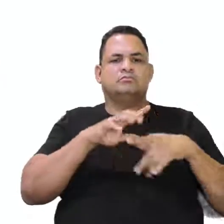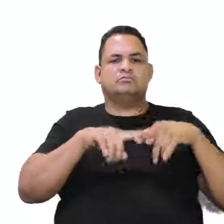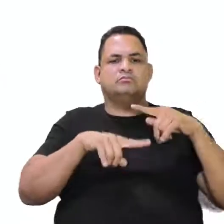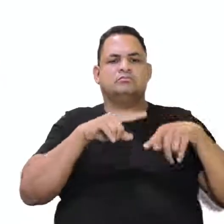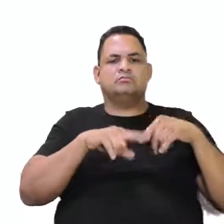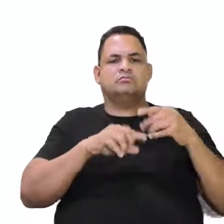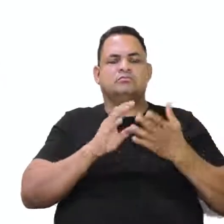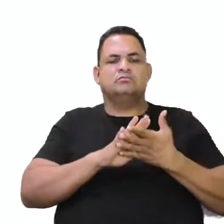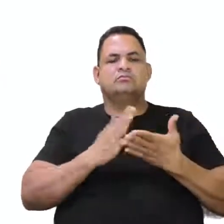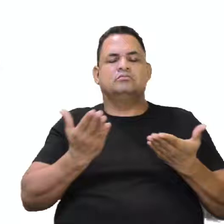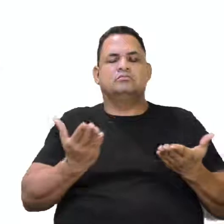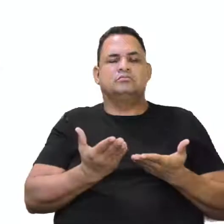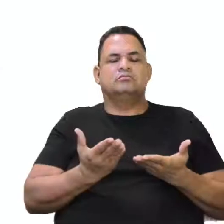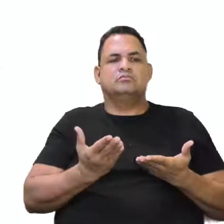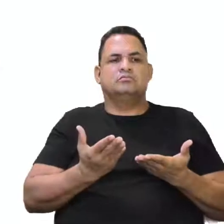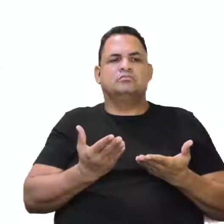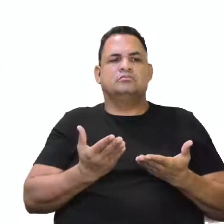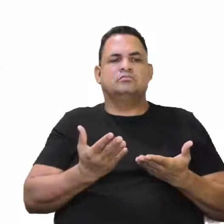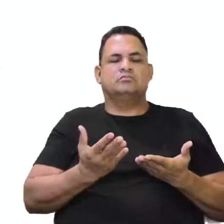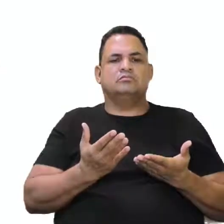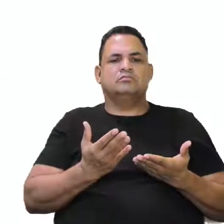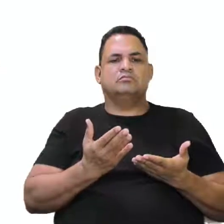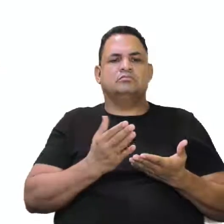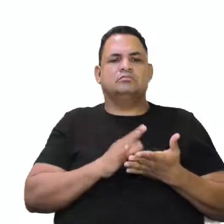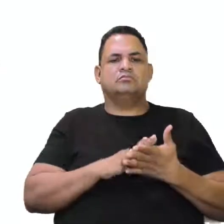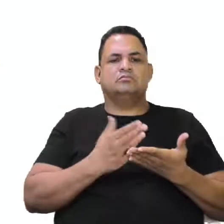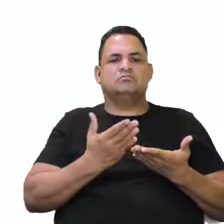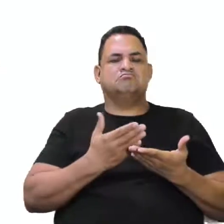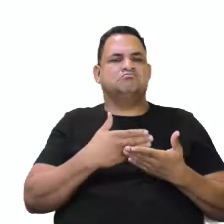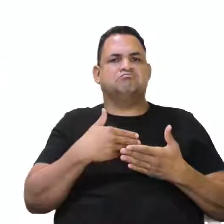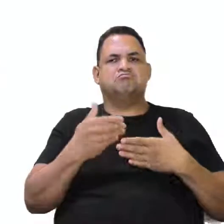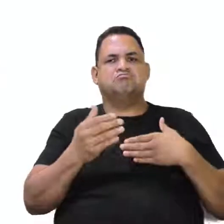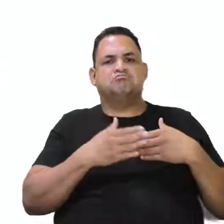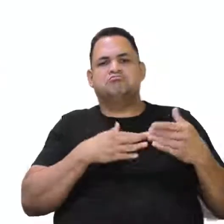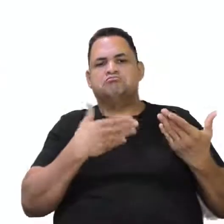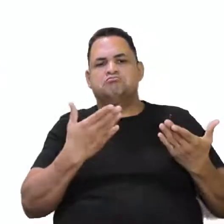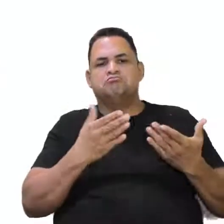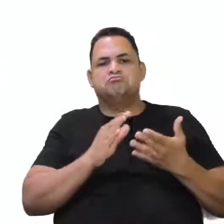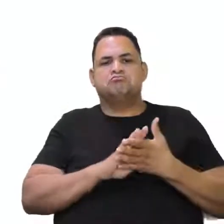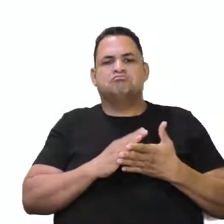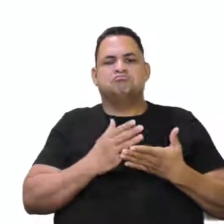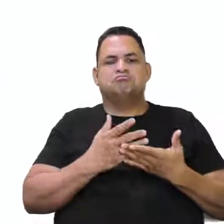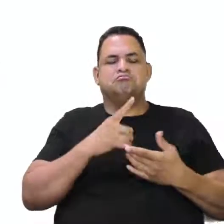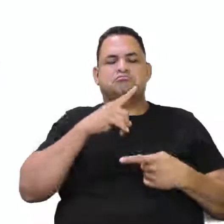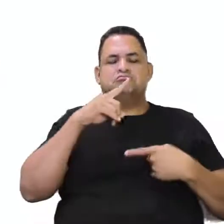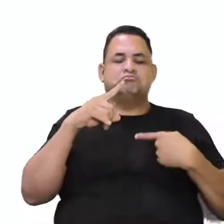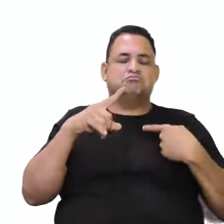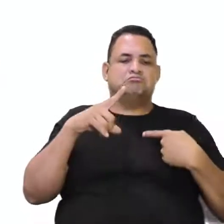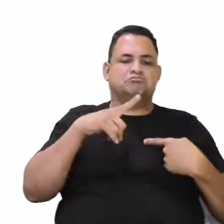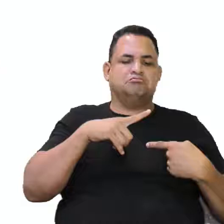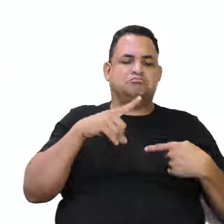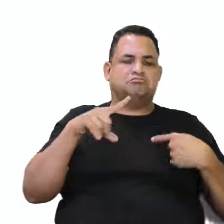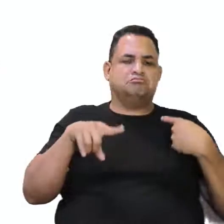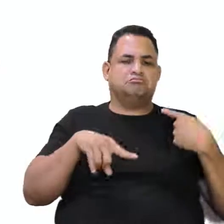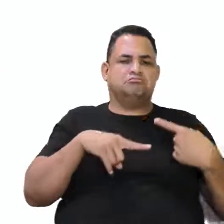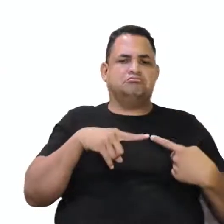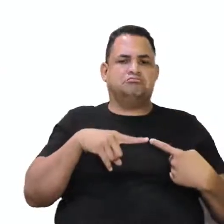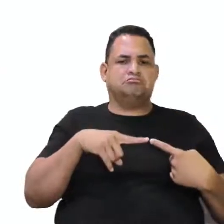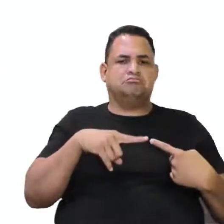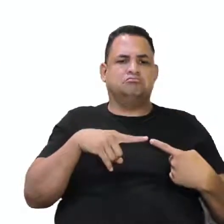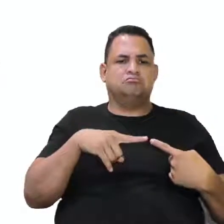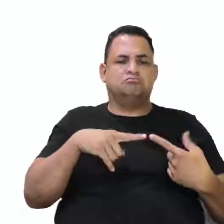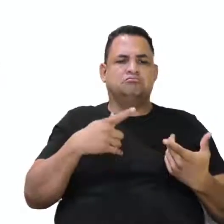material, desse produto, de forma desgovernada, de forma intencional